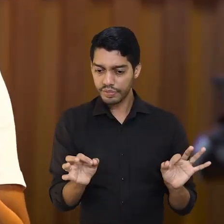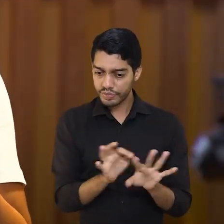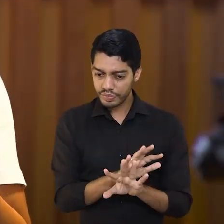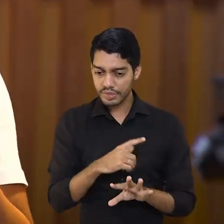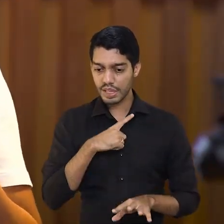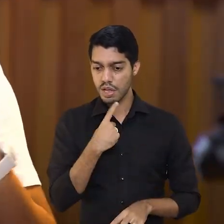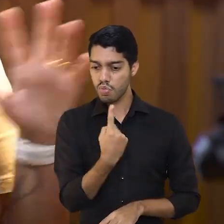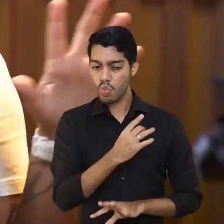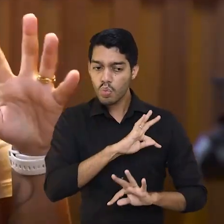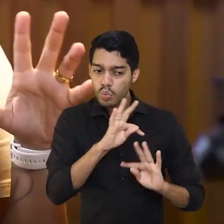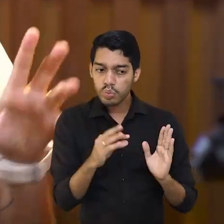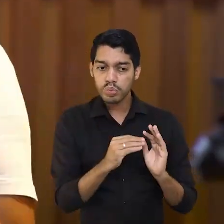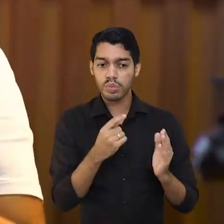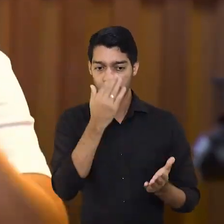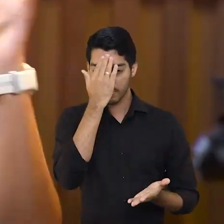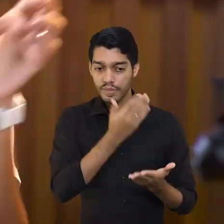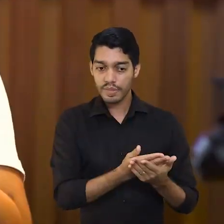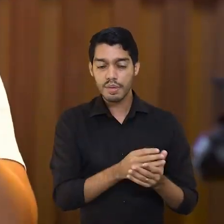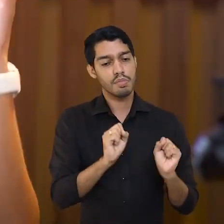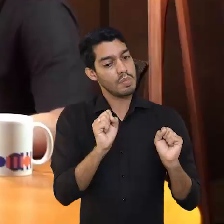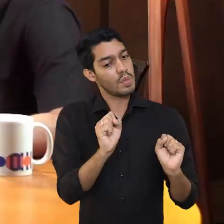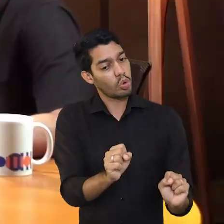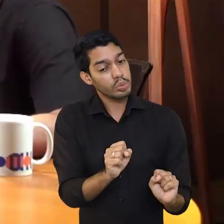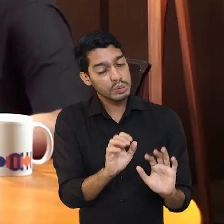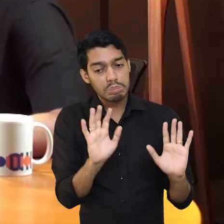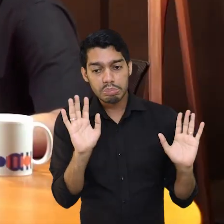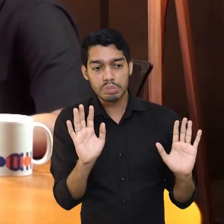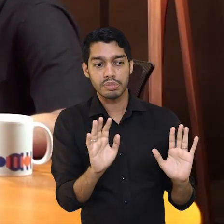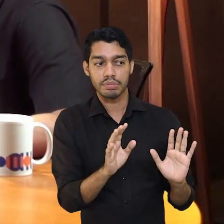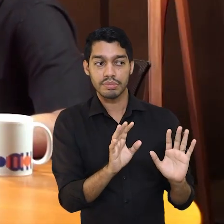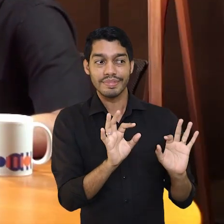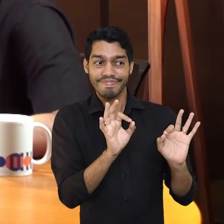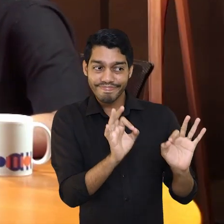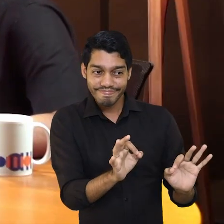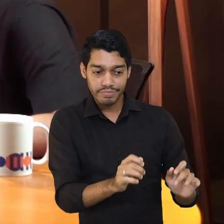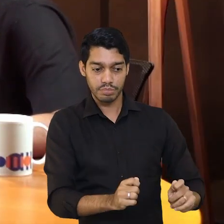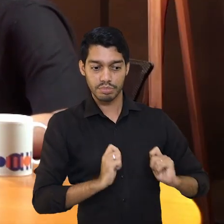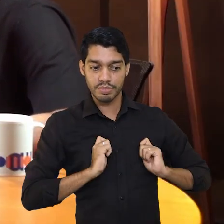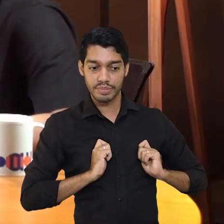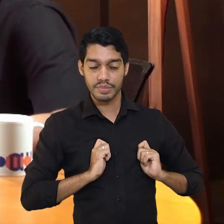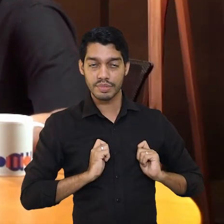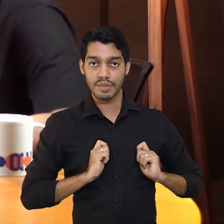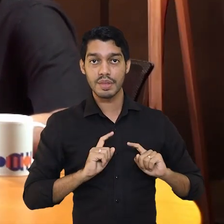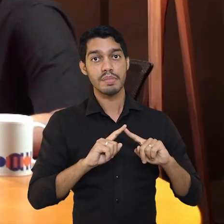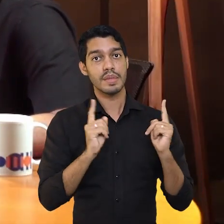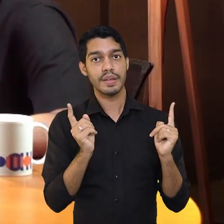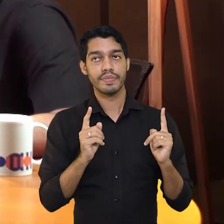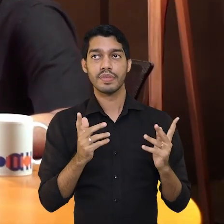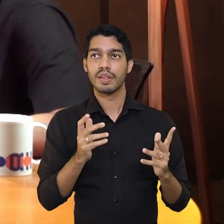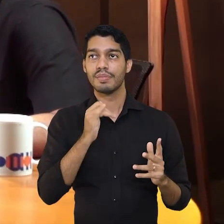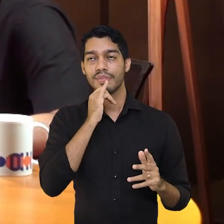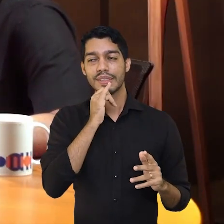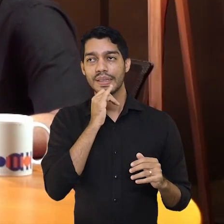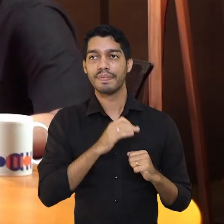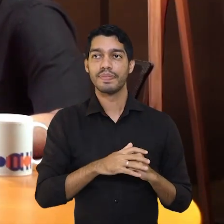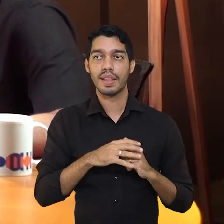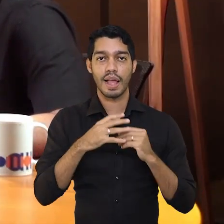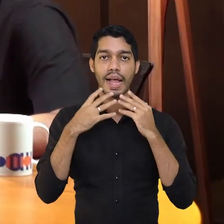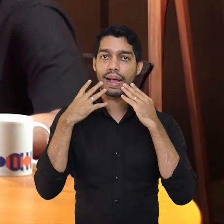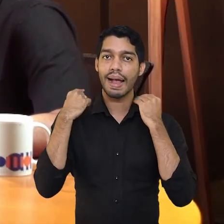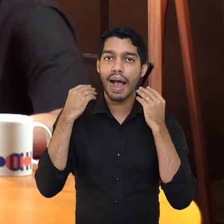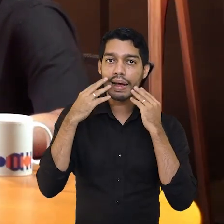posso confiar, porque ao mesmo tempo que ela pode, por probabilidade, me entregar uma frase coerente, como o gato está